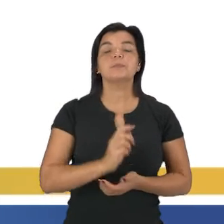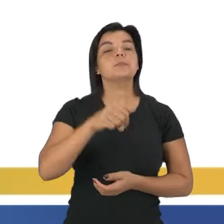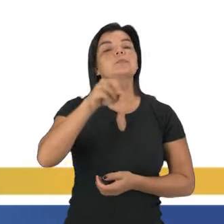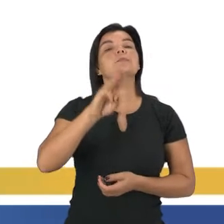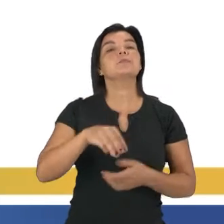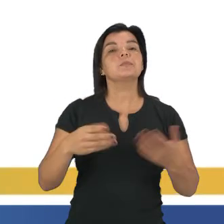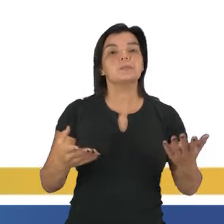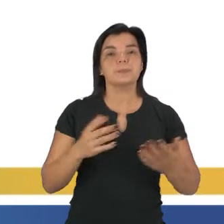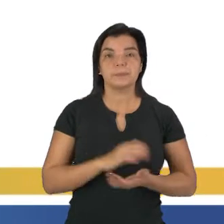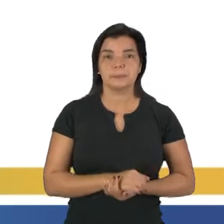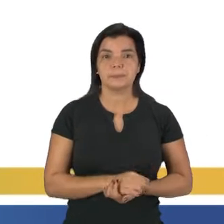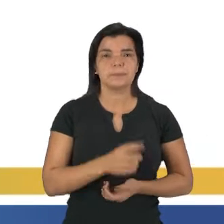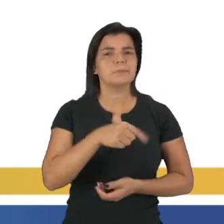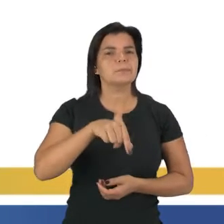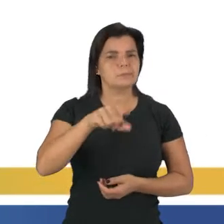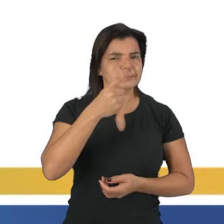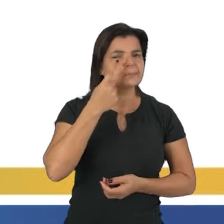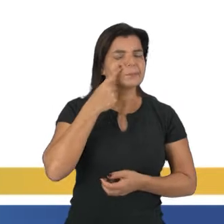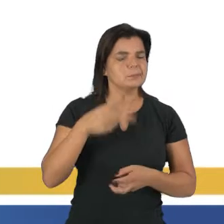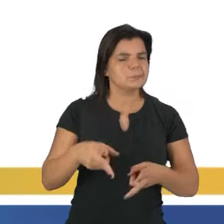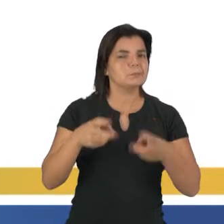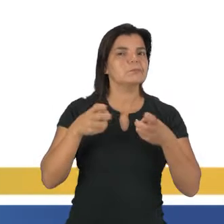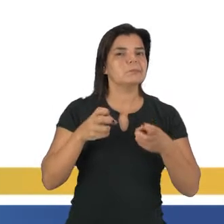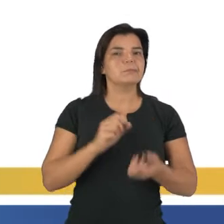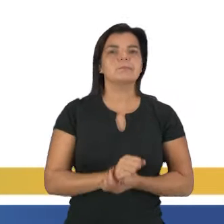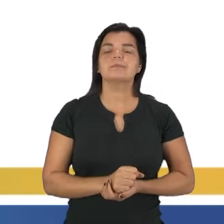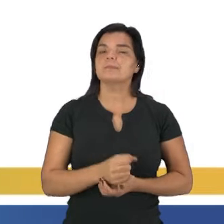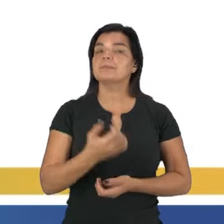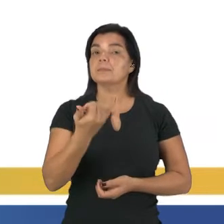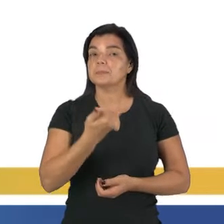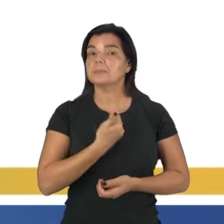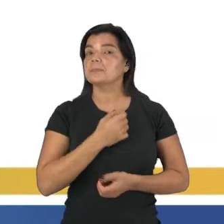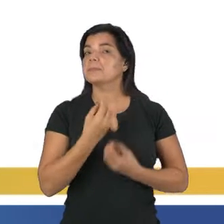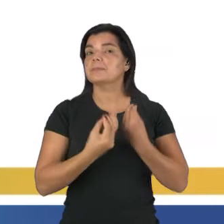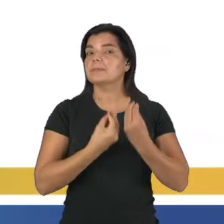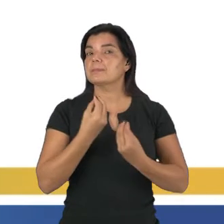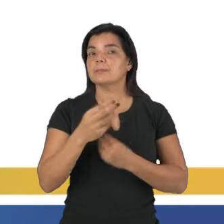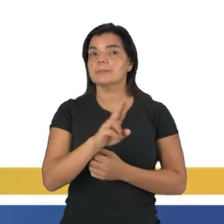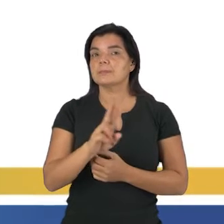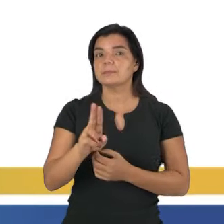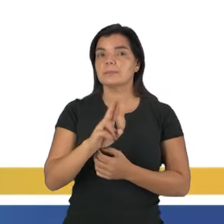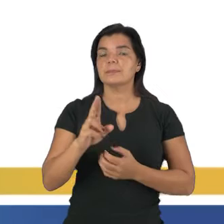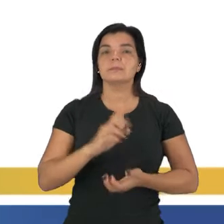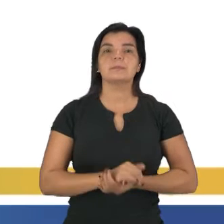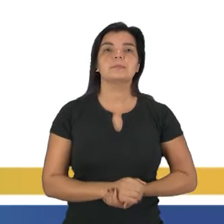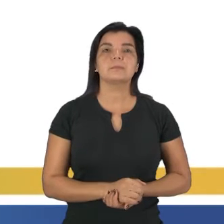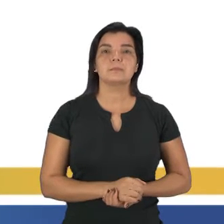eram eles? Você consegue identificar? Fala aí para mim como é que eles se chamam.